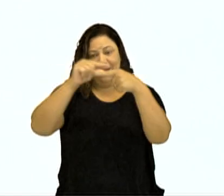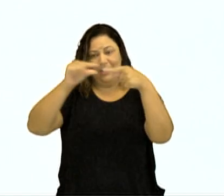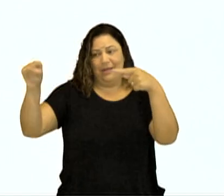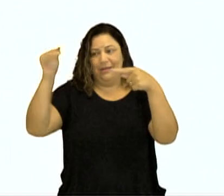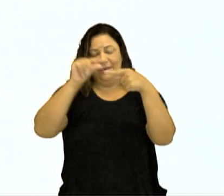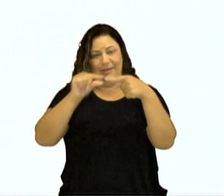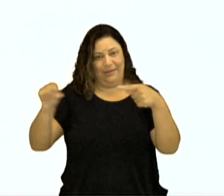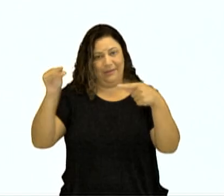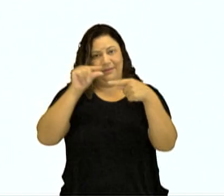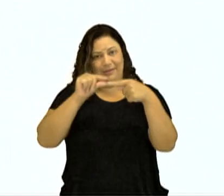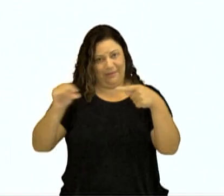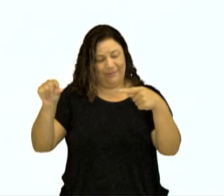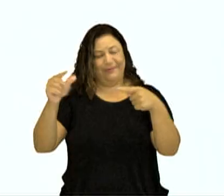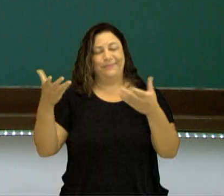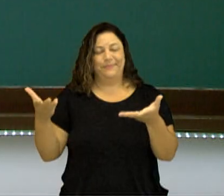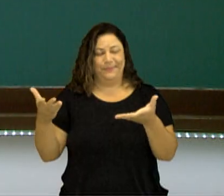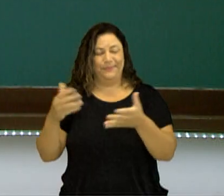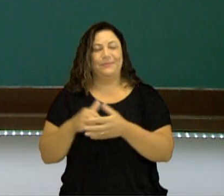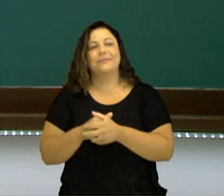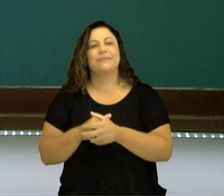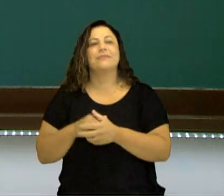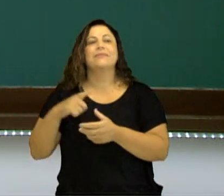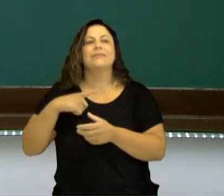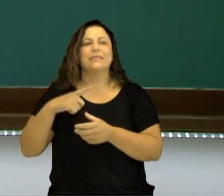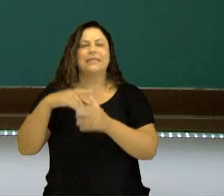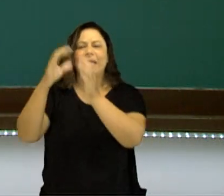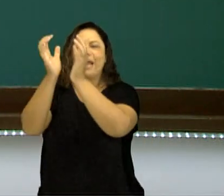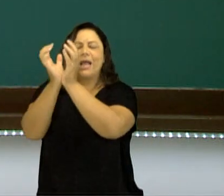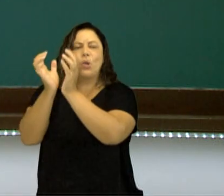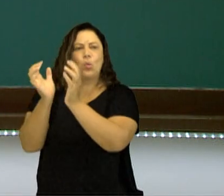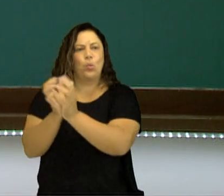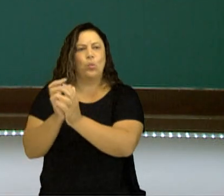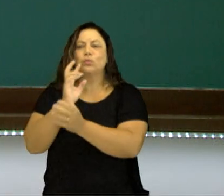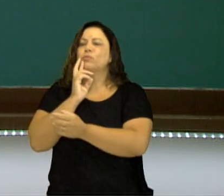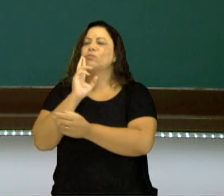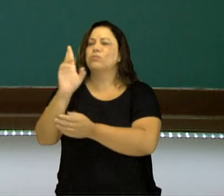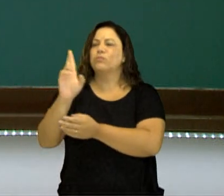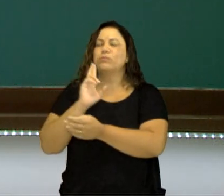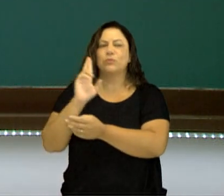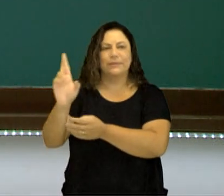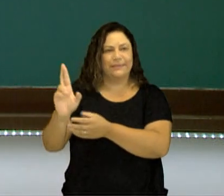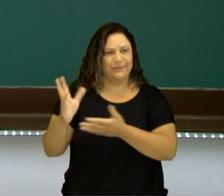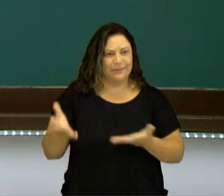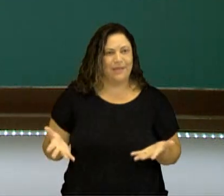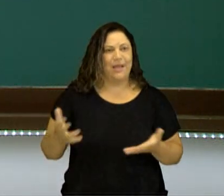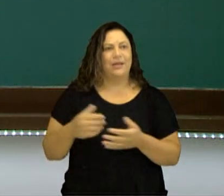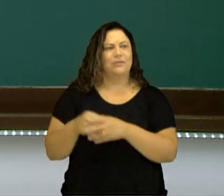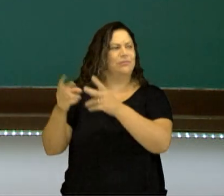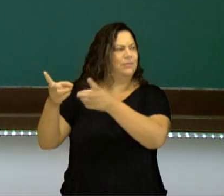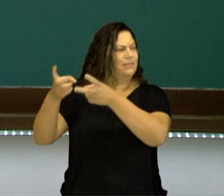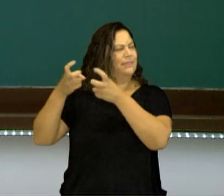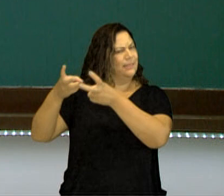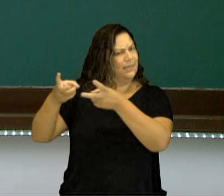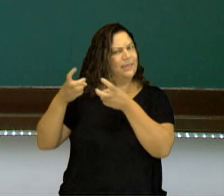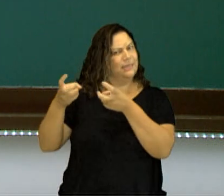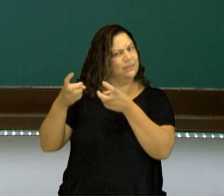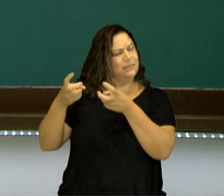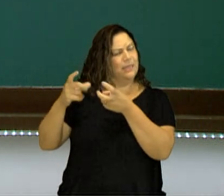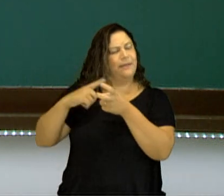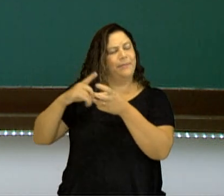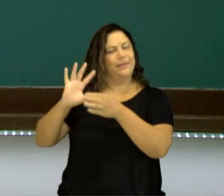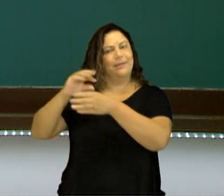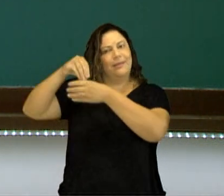formam então o conjunto imagem, que é o conjunto dos resultados. Tá? Perceba que a imagem está dentro